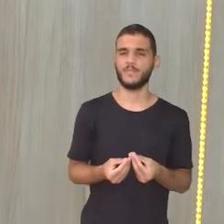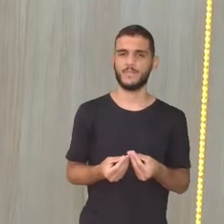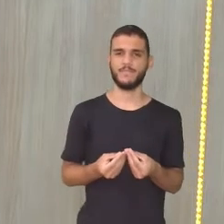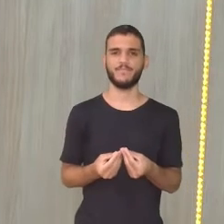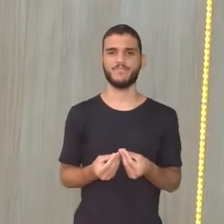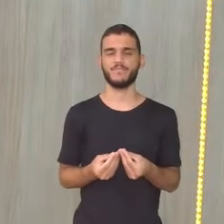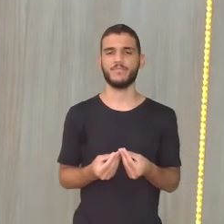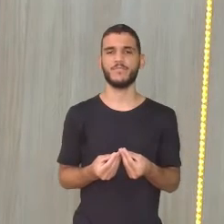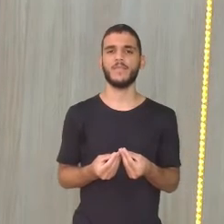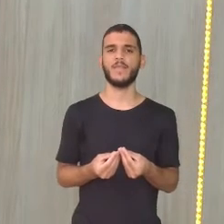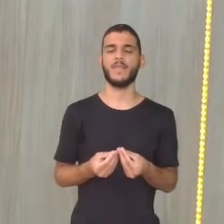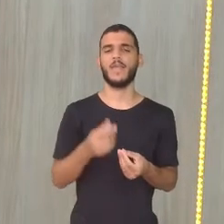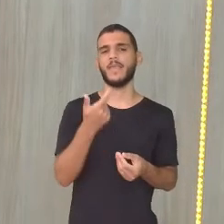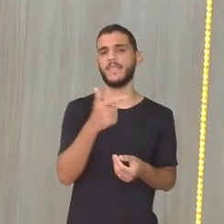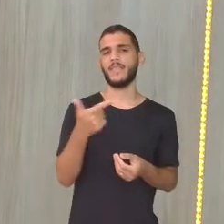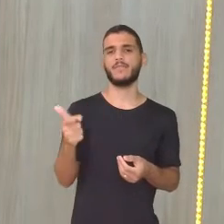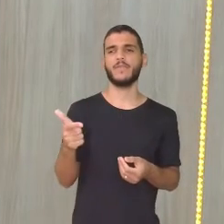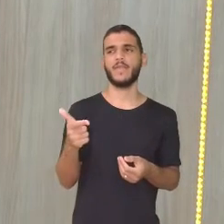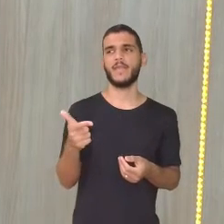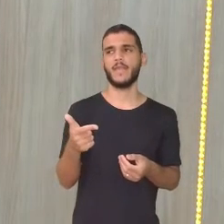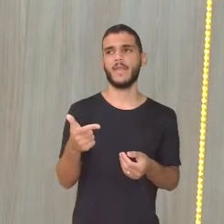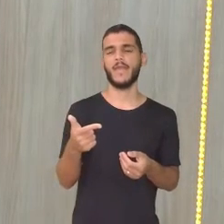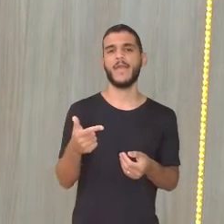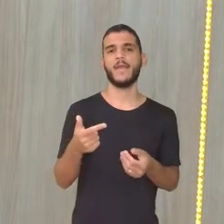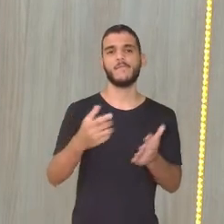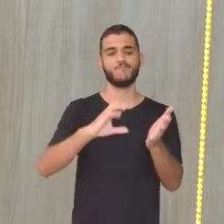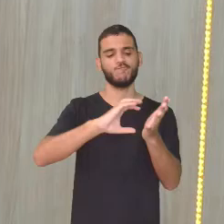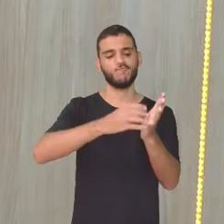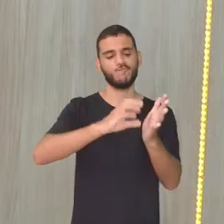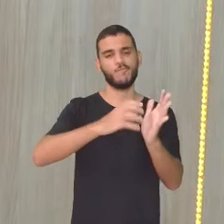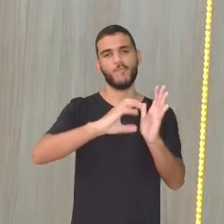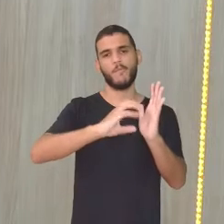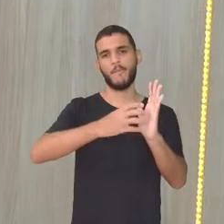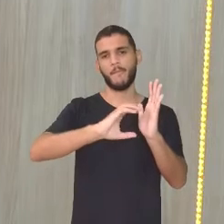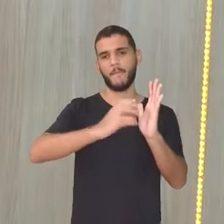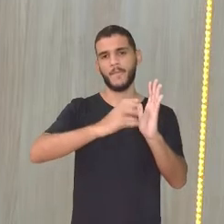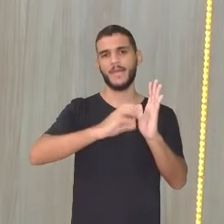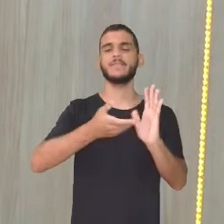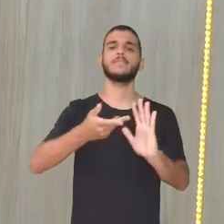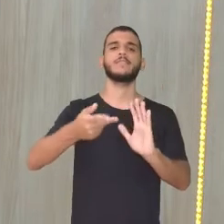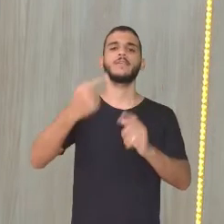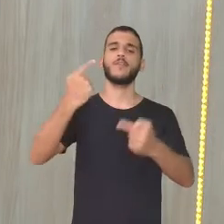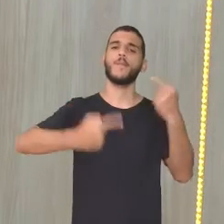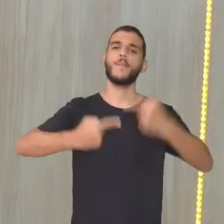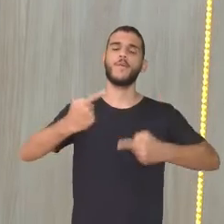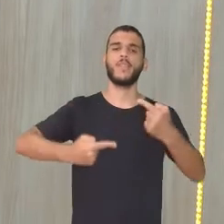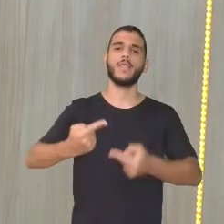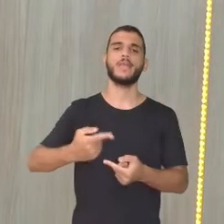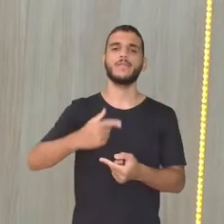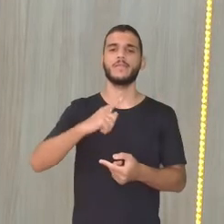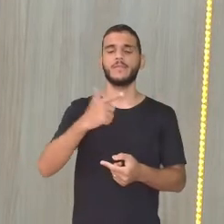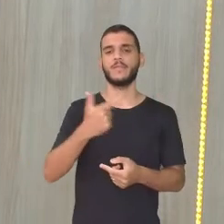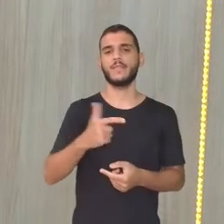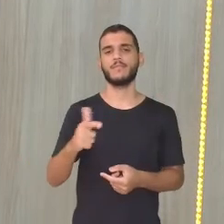a partidária, enfim, que não tenha lados, Isso. percebe? Né? Que não seja